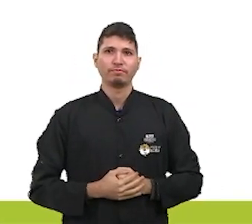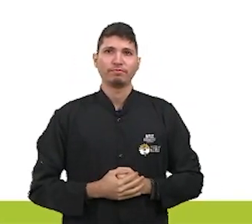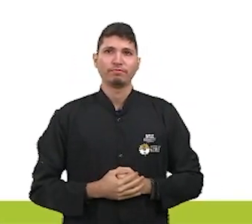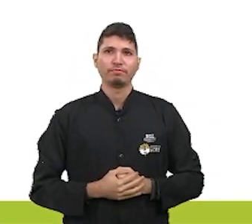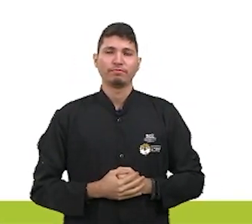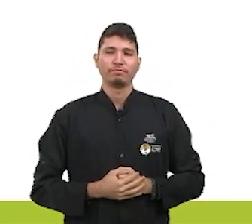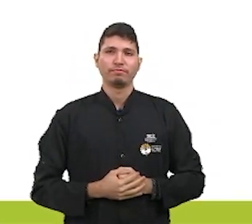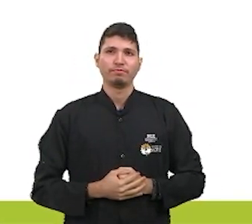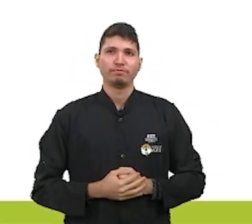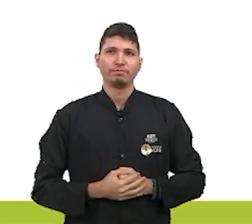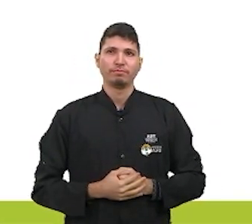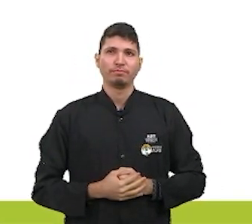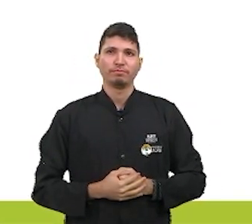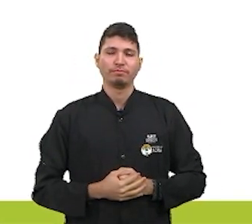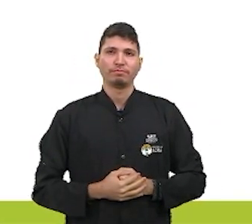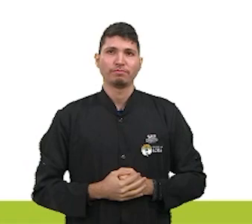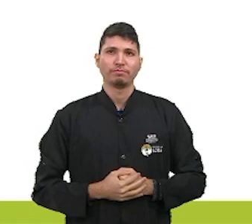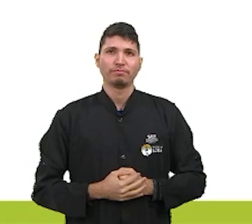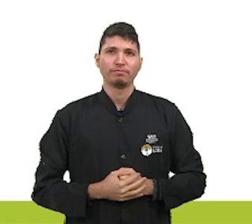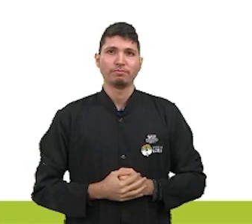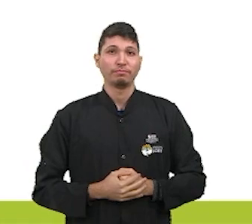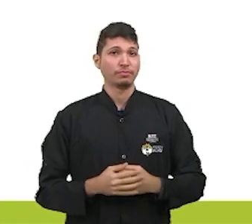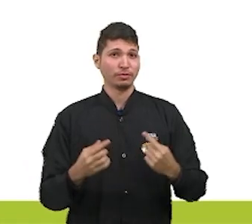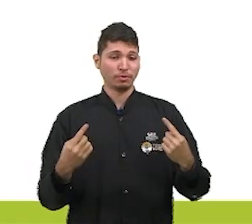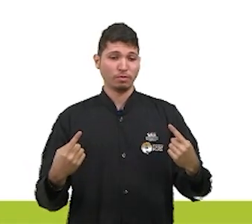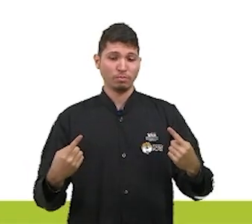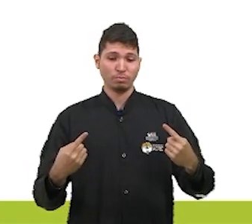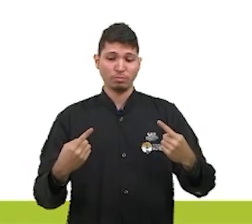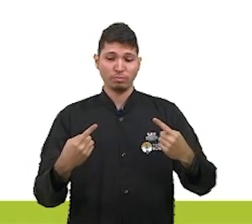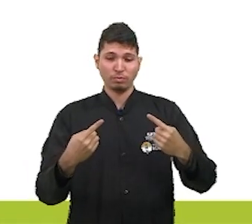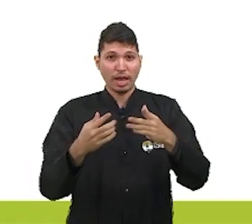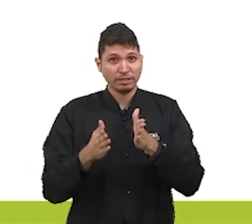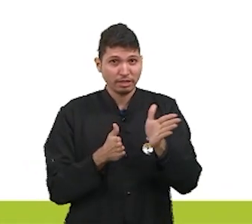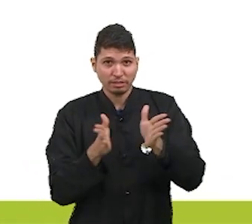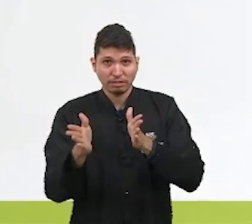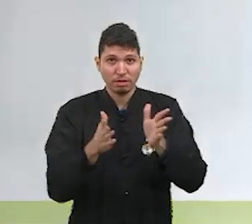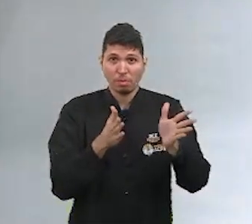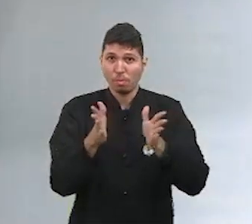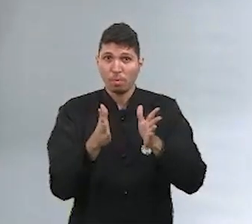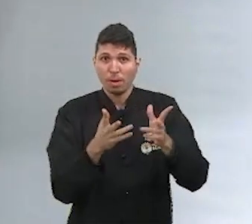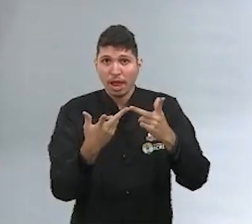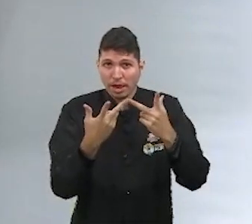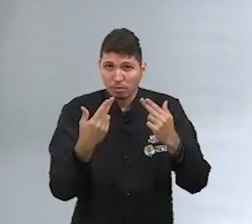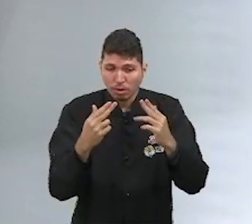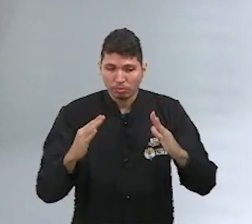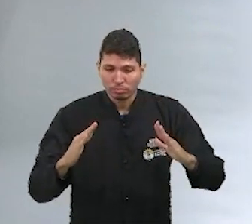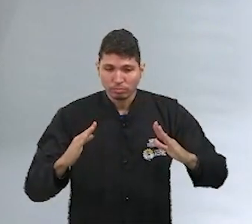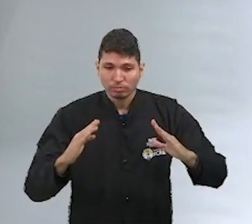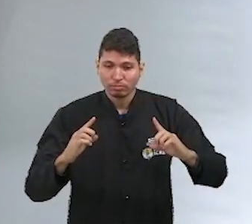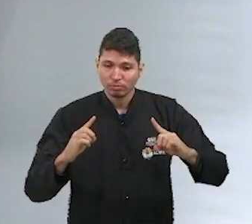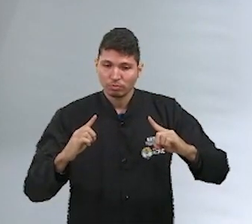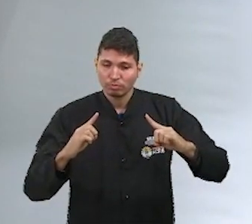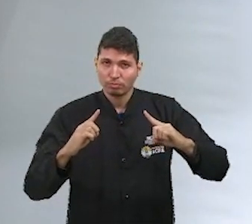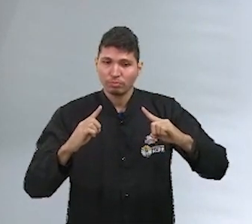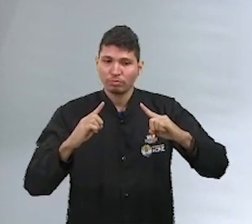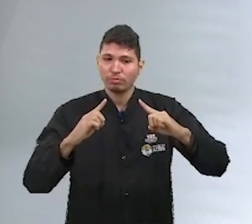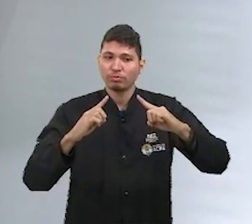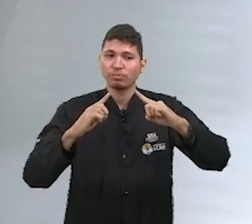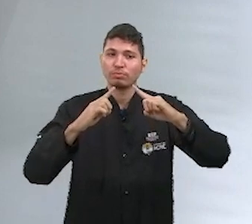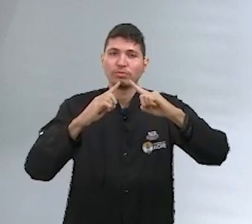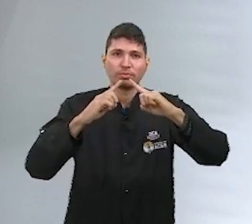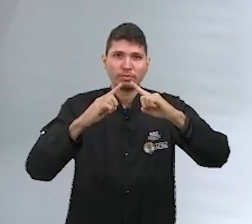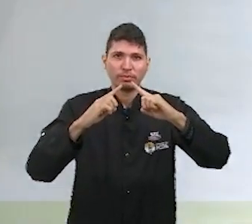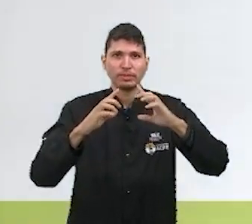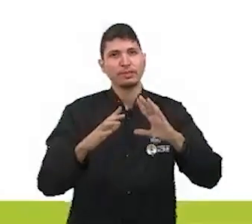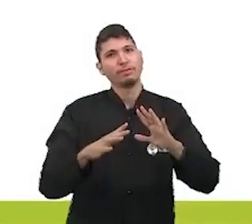dúvida, o sentido está sendo o mesmo em relação ao oxigênio. Então, a molécula de água ela